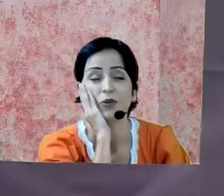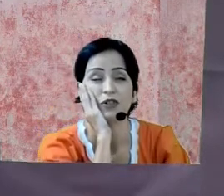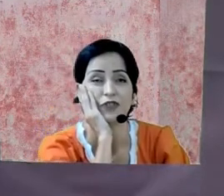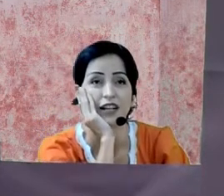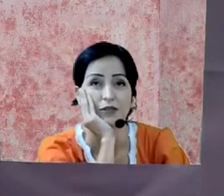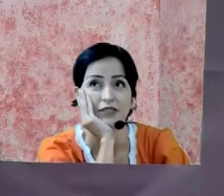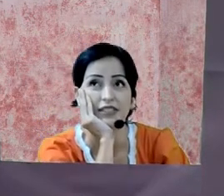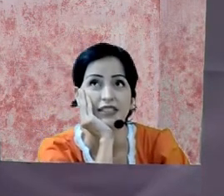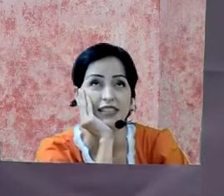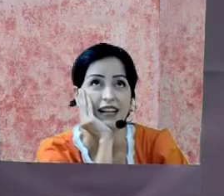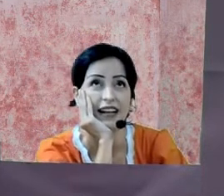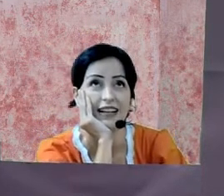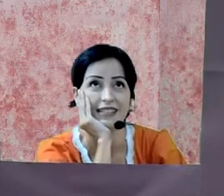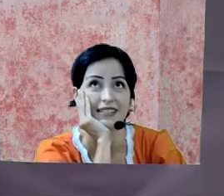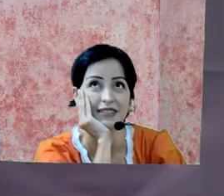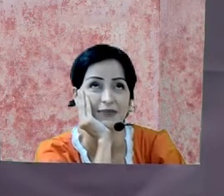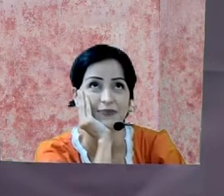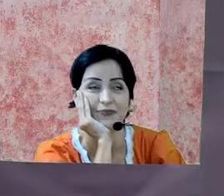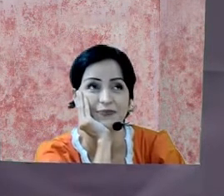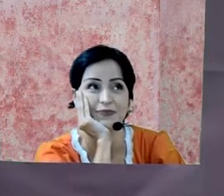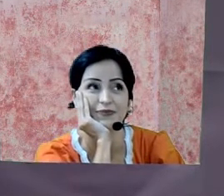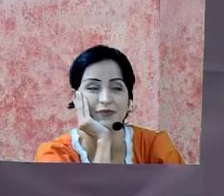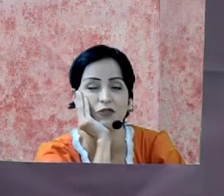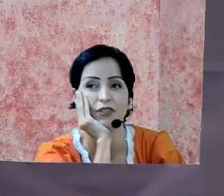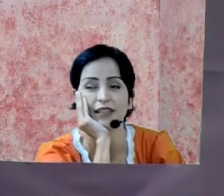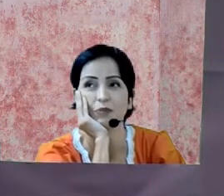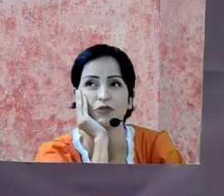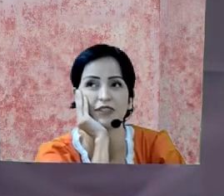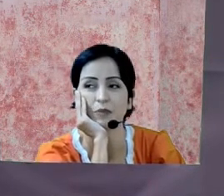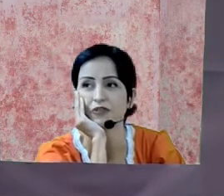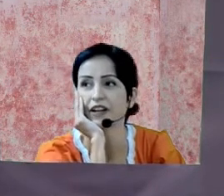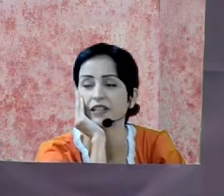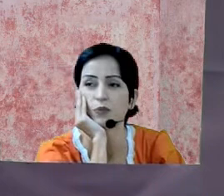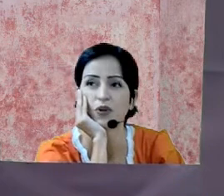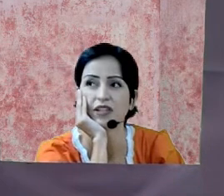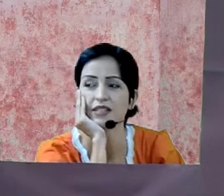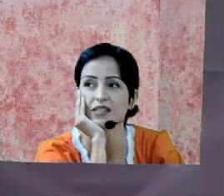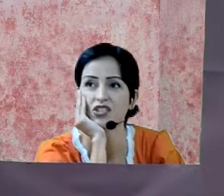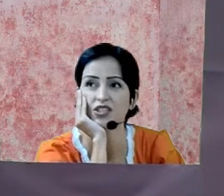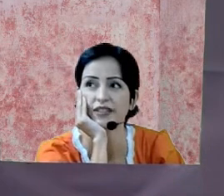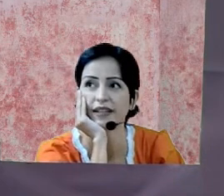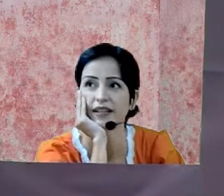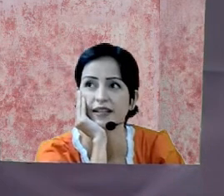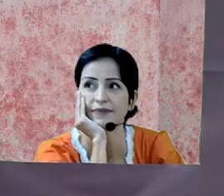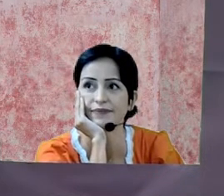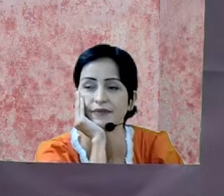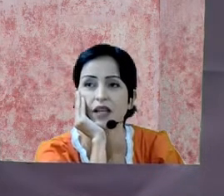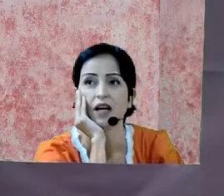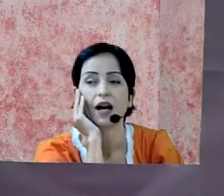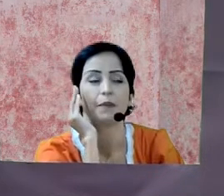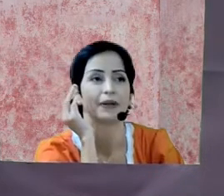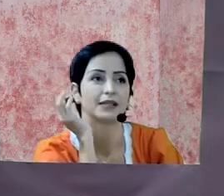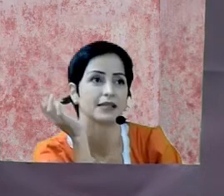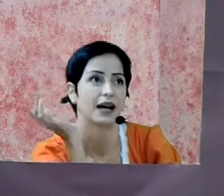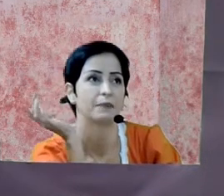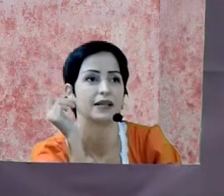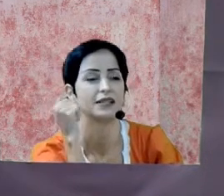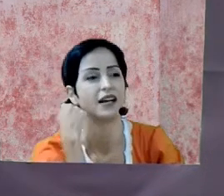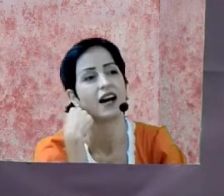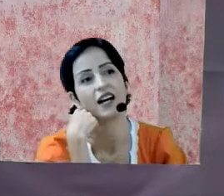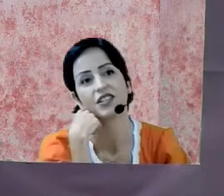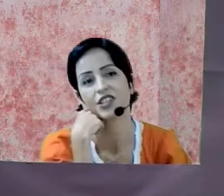coisa boa ficar um tiquinho em casa. Vou até aproveitar para ficar aqui um pouquinho nessa janela,